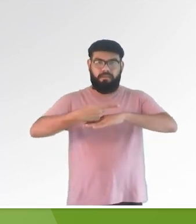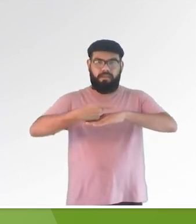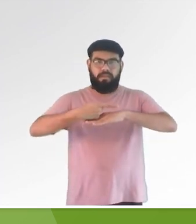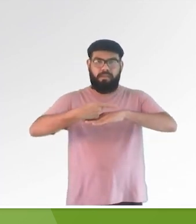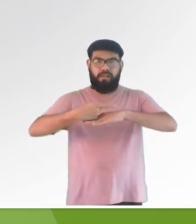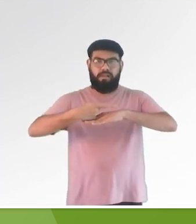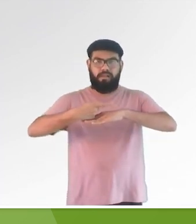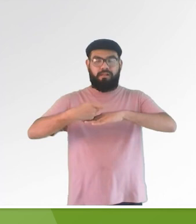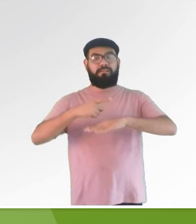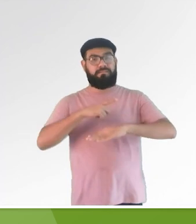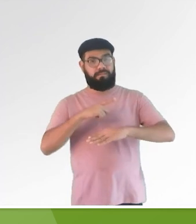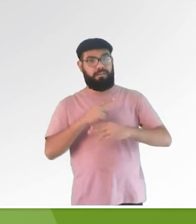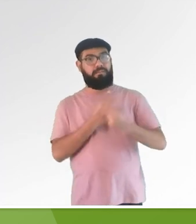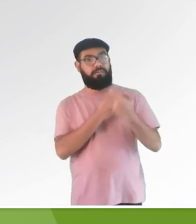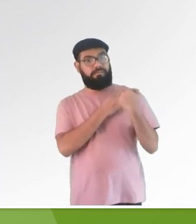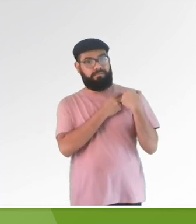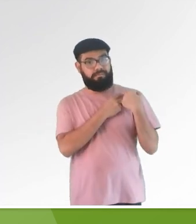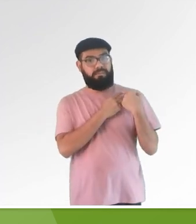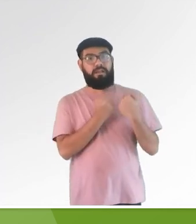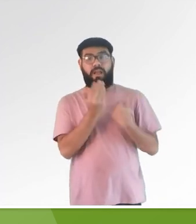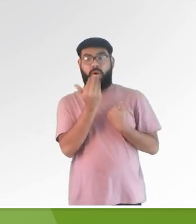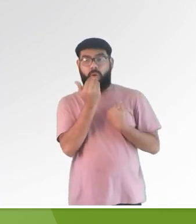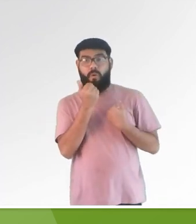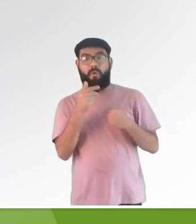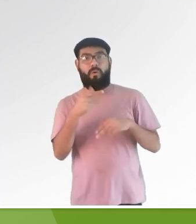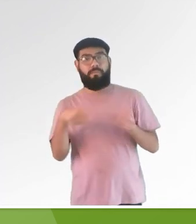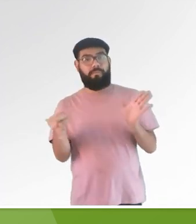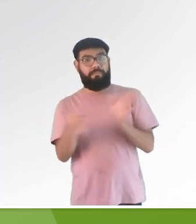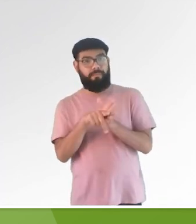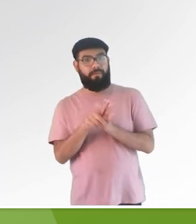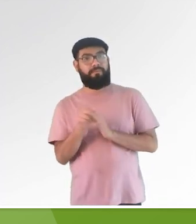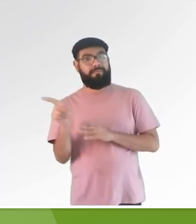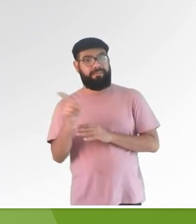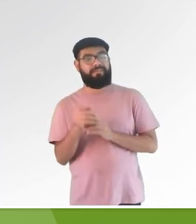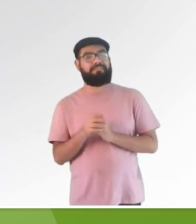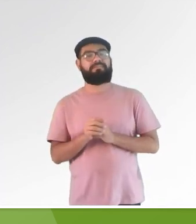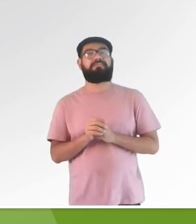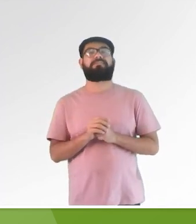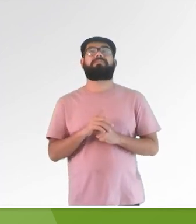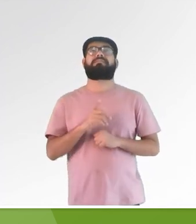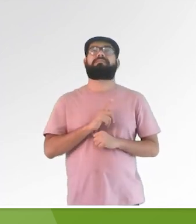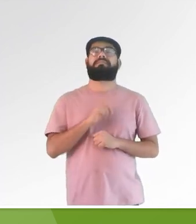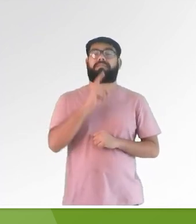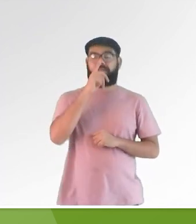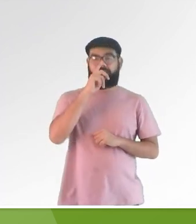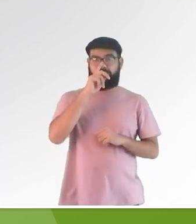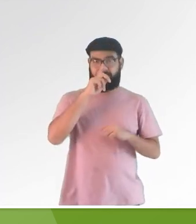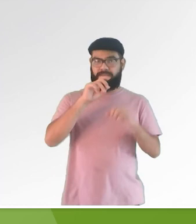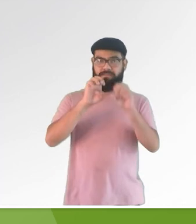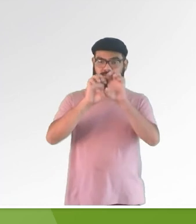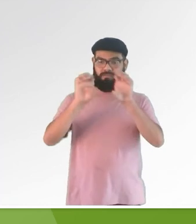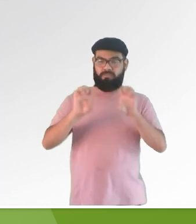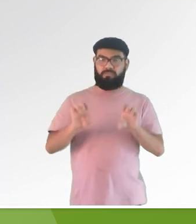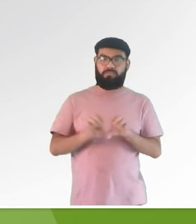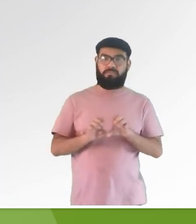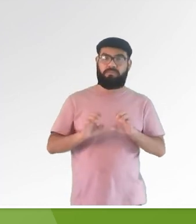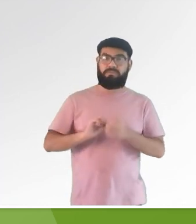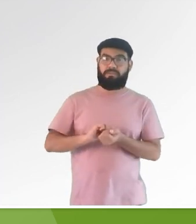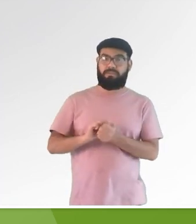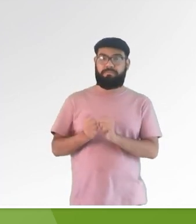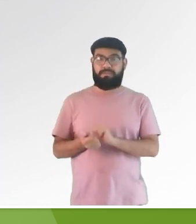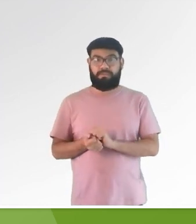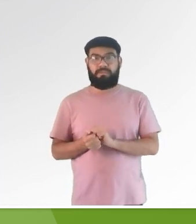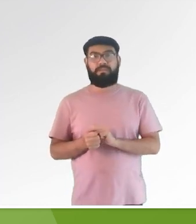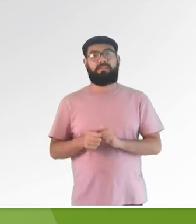Provavelmente ele se alimenta dessa planta, não é? Ele tem ali as estruturas adaptadas, ele vai ter um período de reprodução,